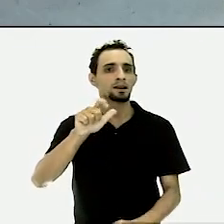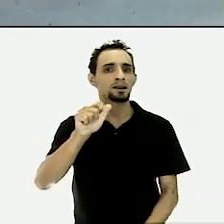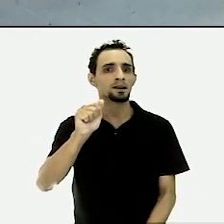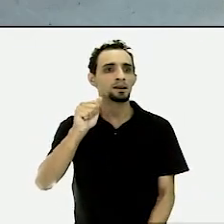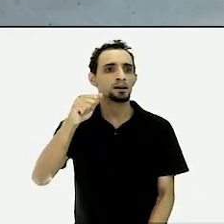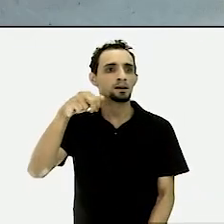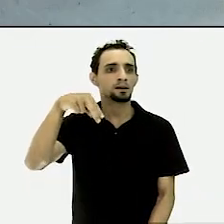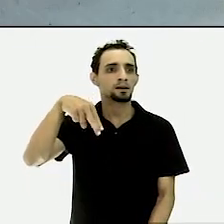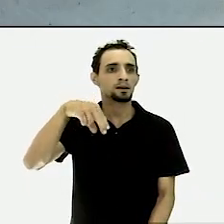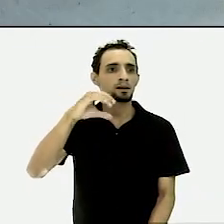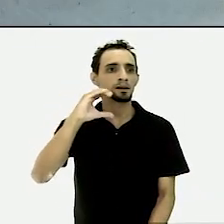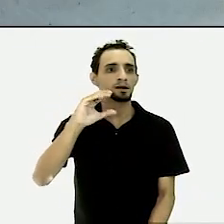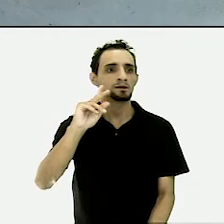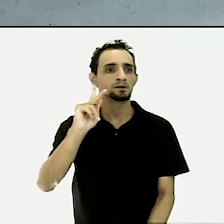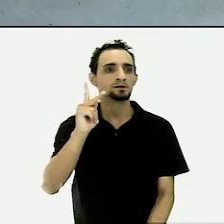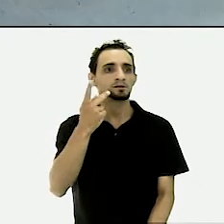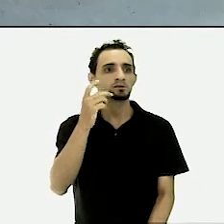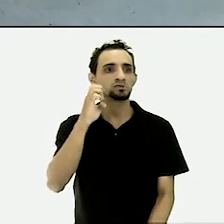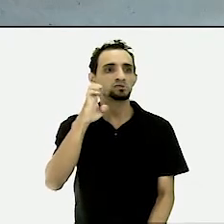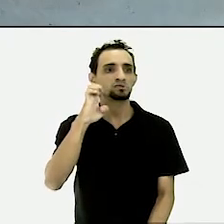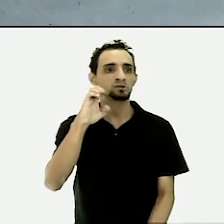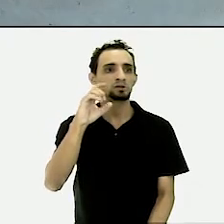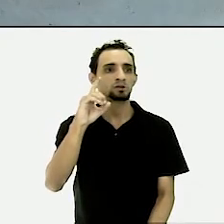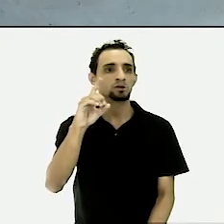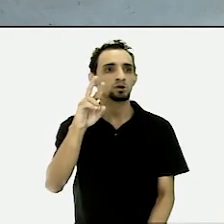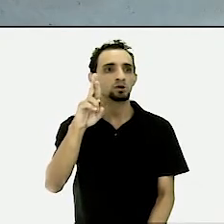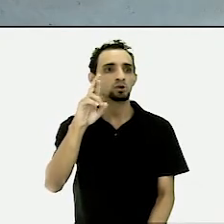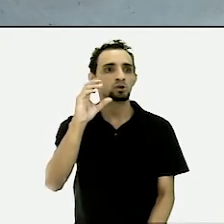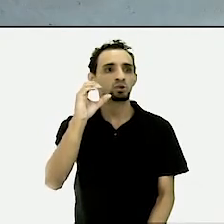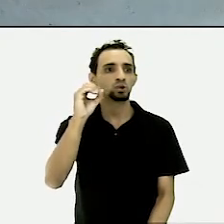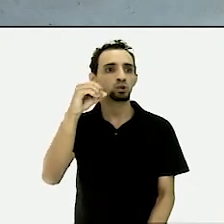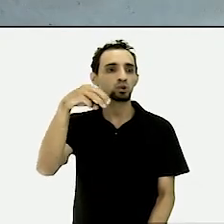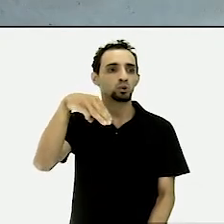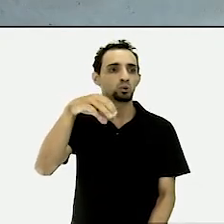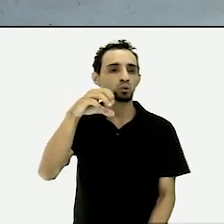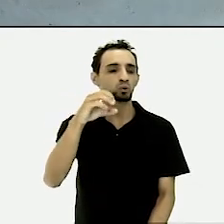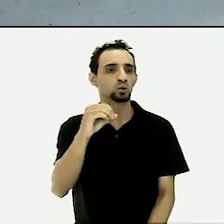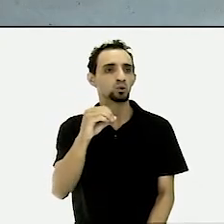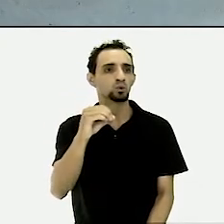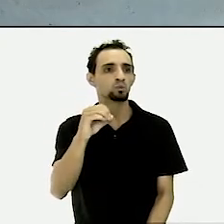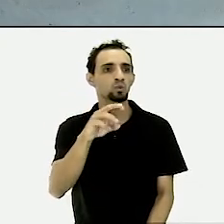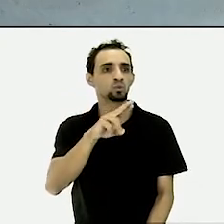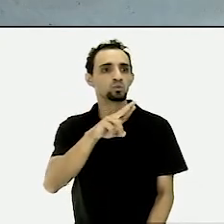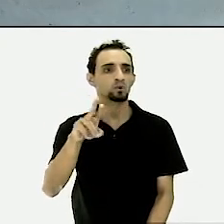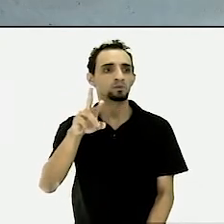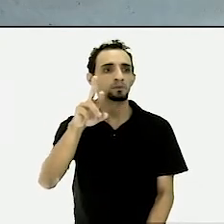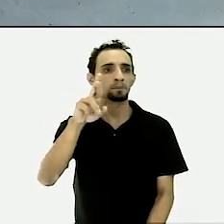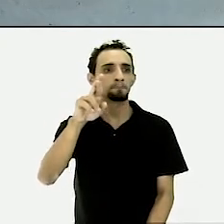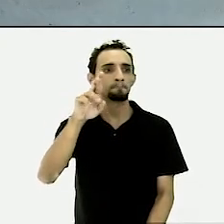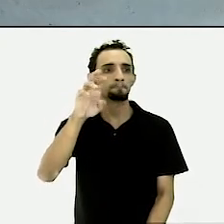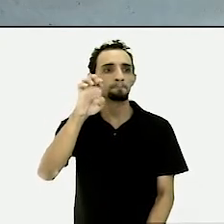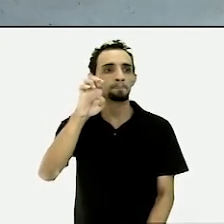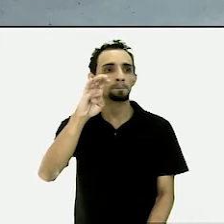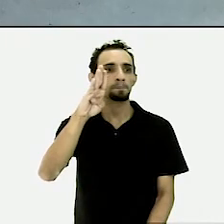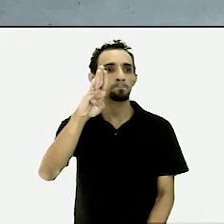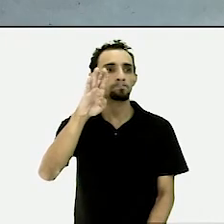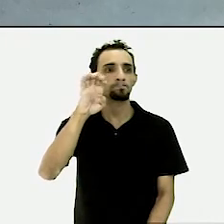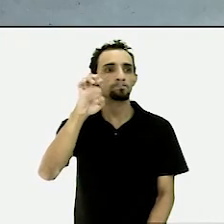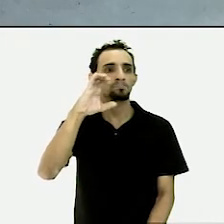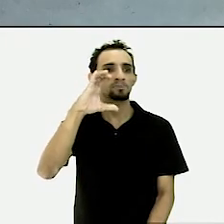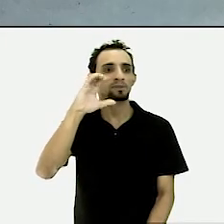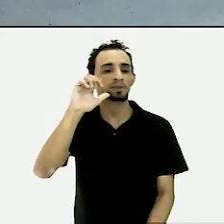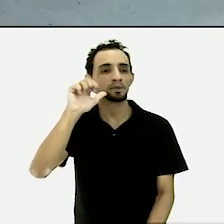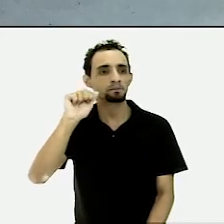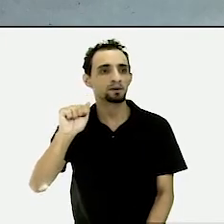porque hoje a gente está vivendo um outro cenário. Quando eles começaram, era um valor, e depois dessa pandemia, a coisa mudou. Então, precisa ser uma